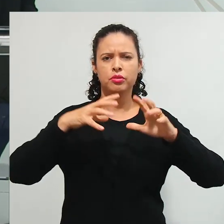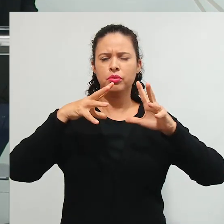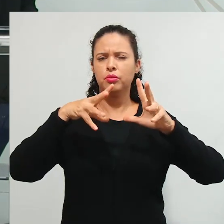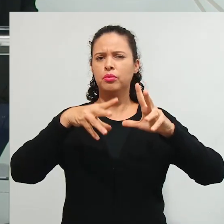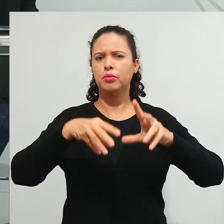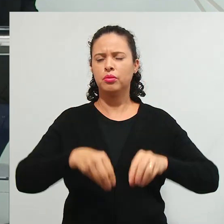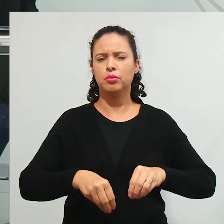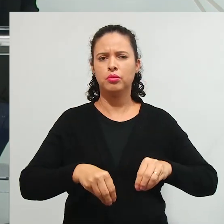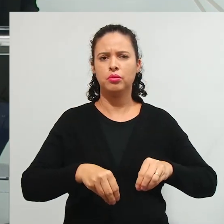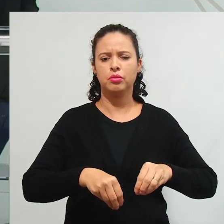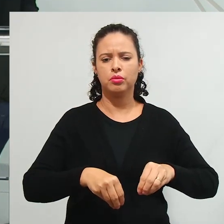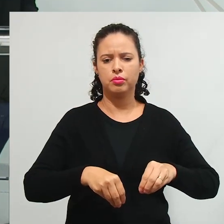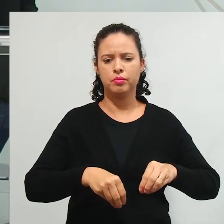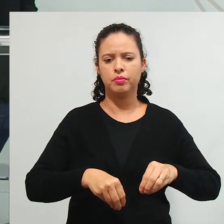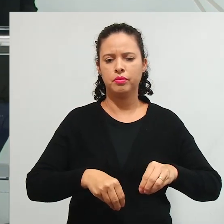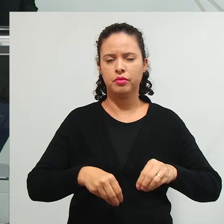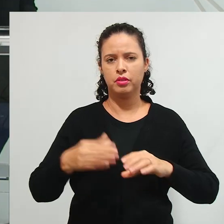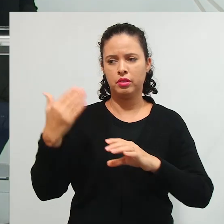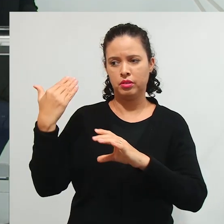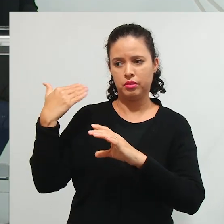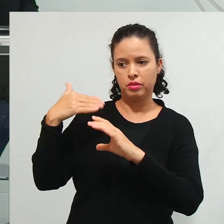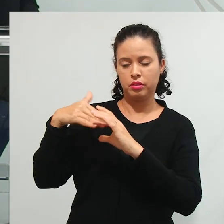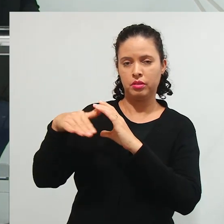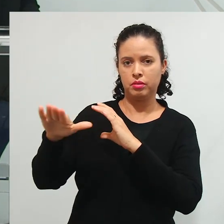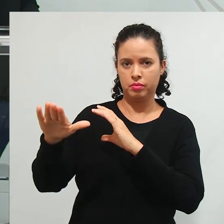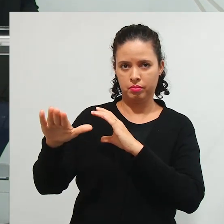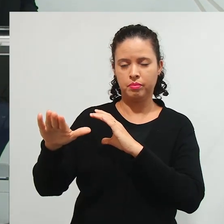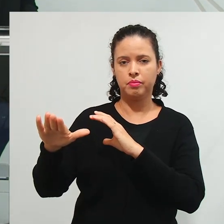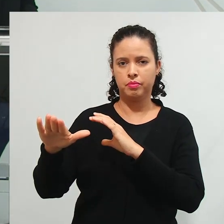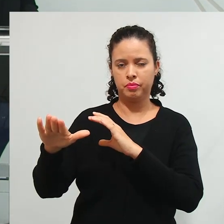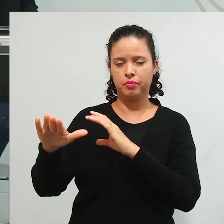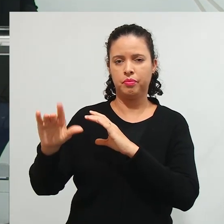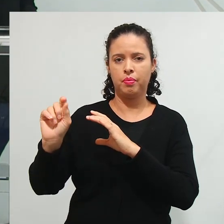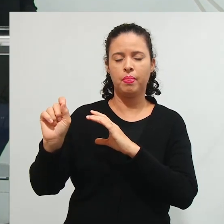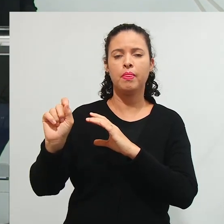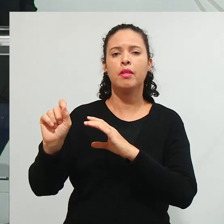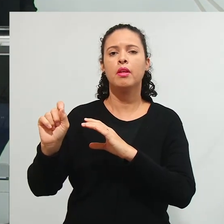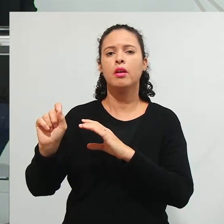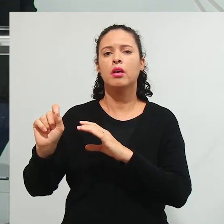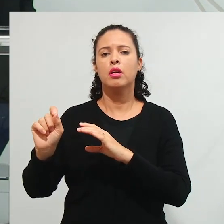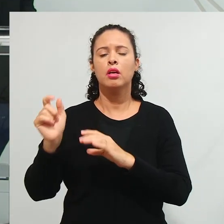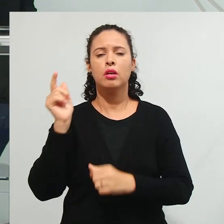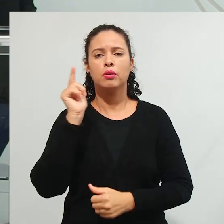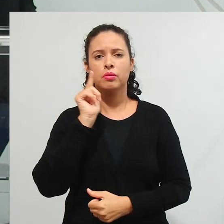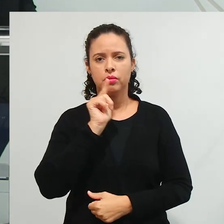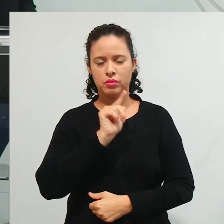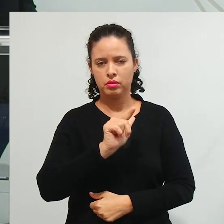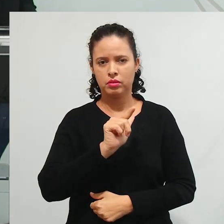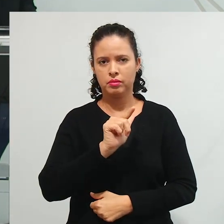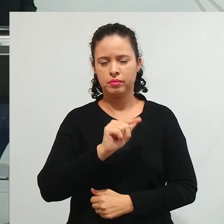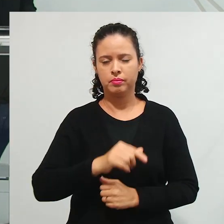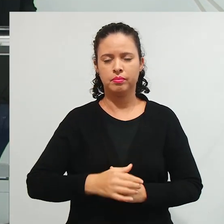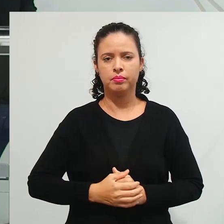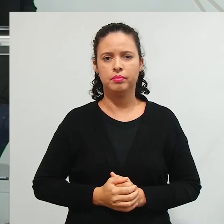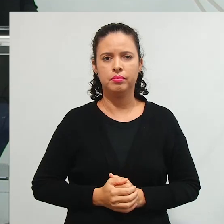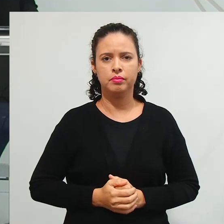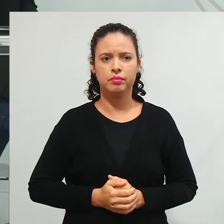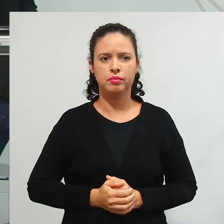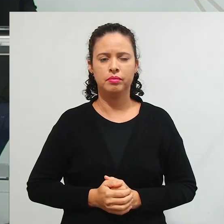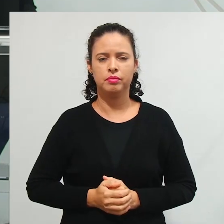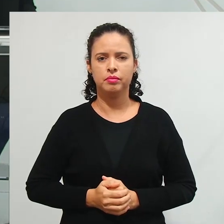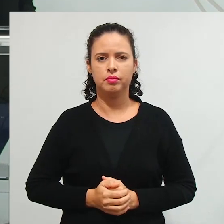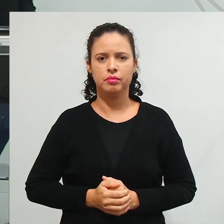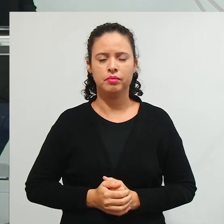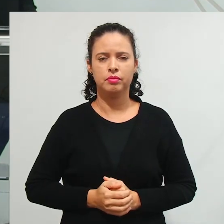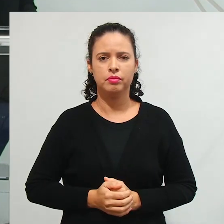todo o processo e encaminhar para a coordenação de finanças para que ela procedesse à liquidação.